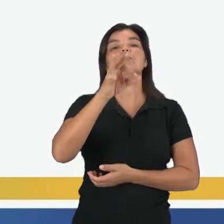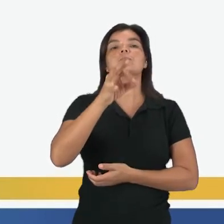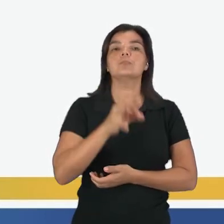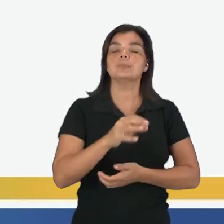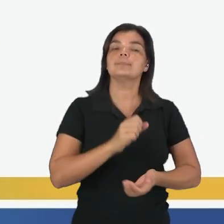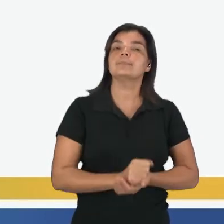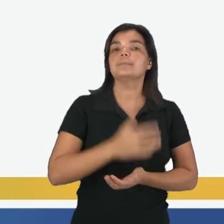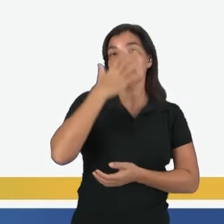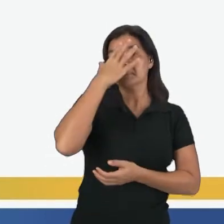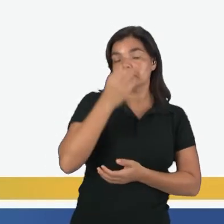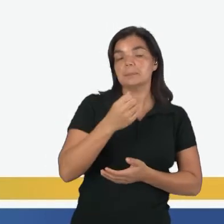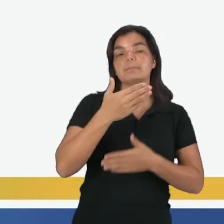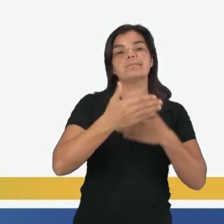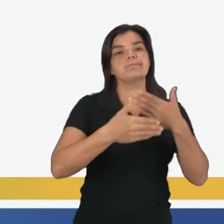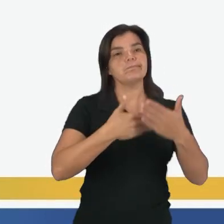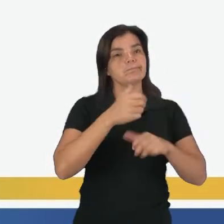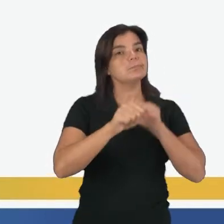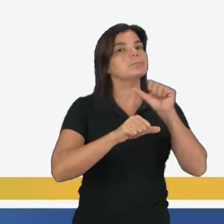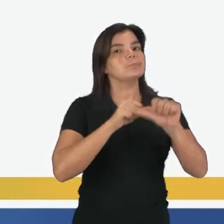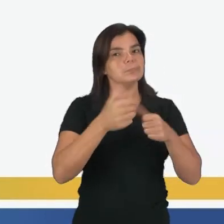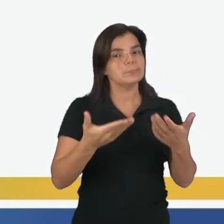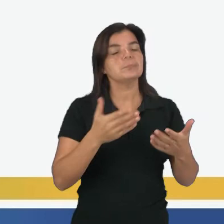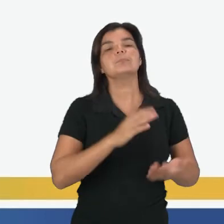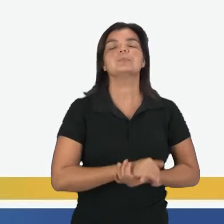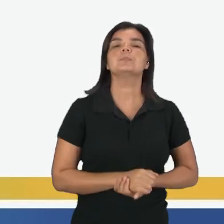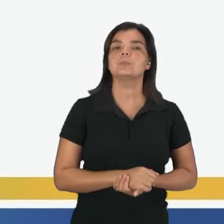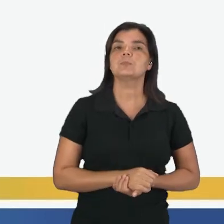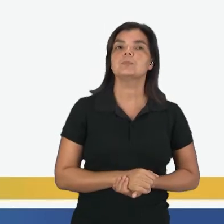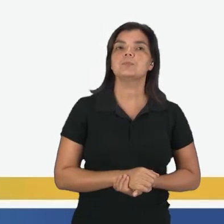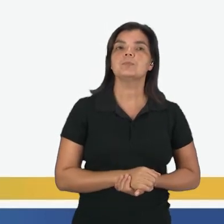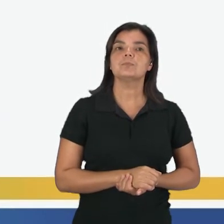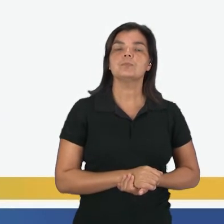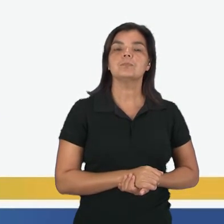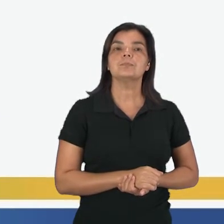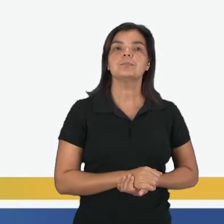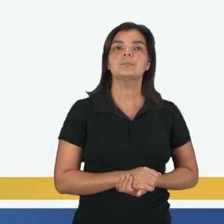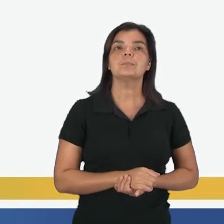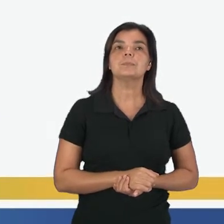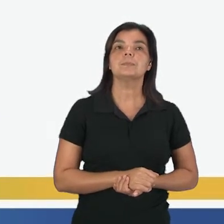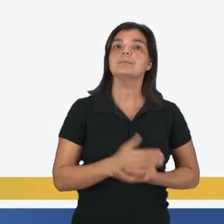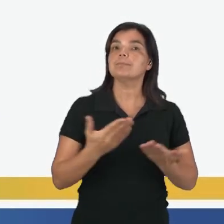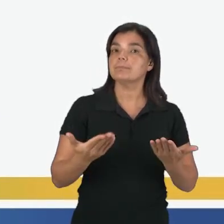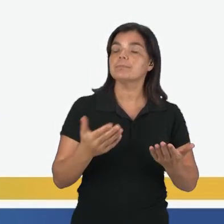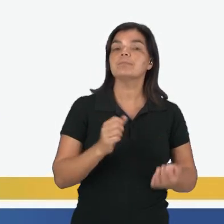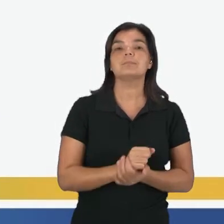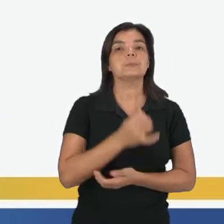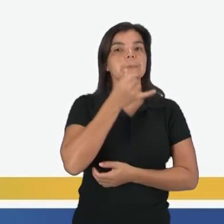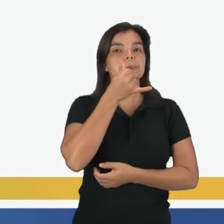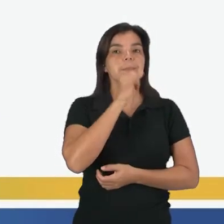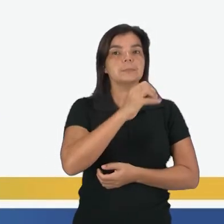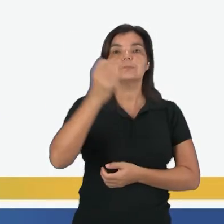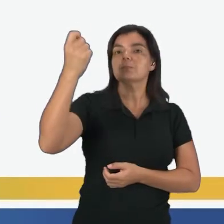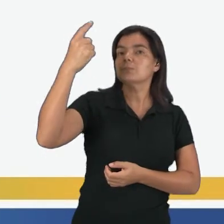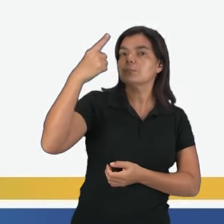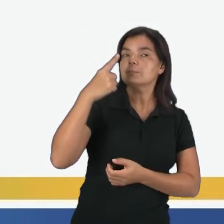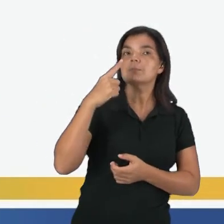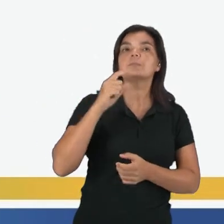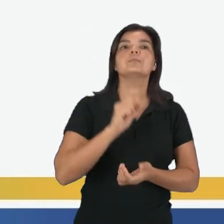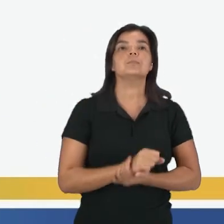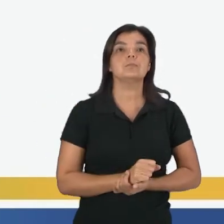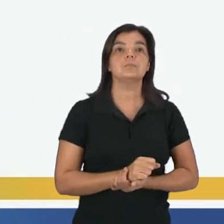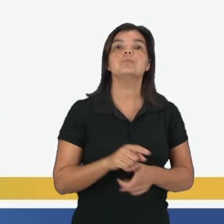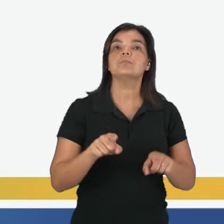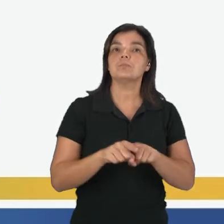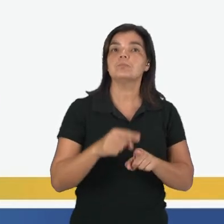12,3%. Com certeza de lá para cá isso teve um acréscimo, com certeza. E aí temos a solar. A energia solar é